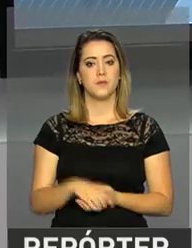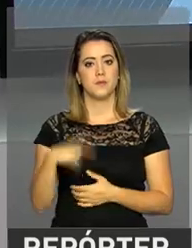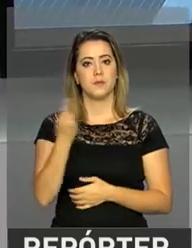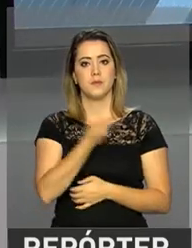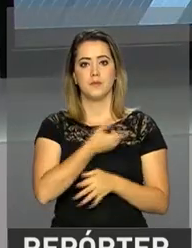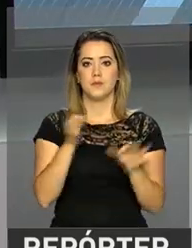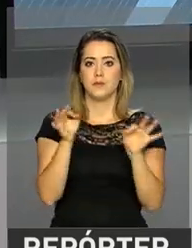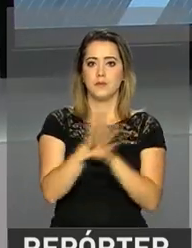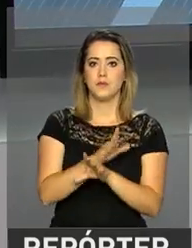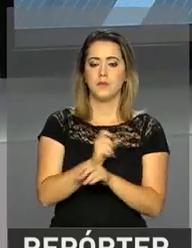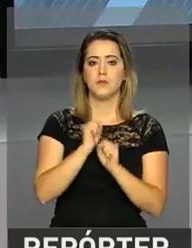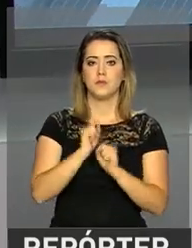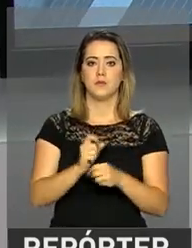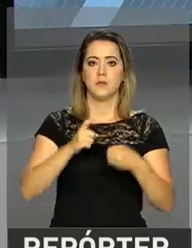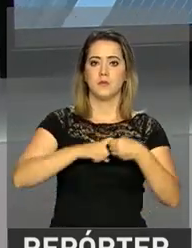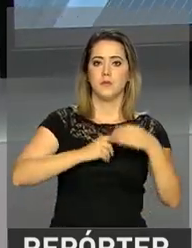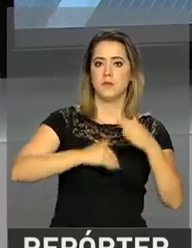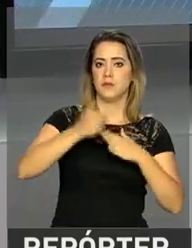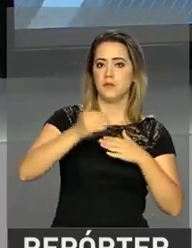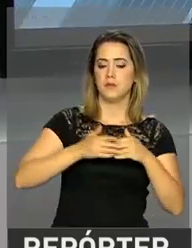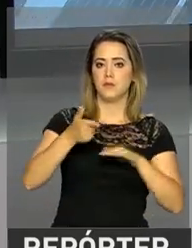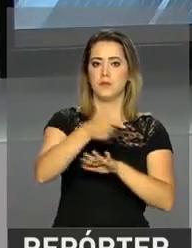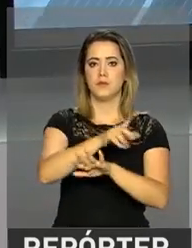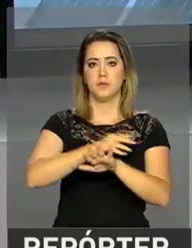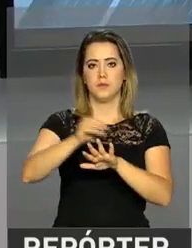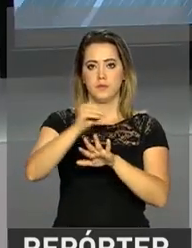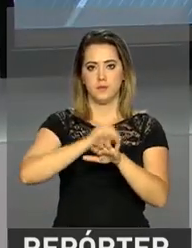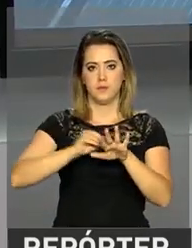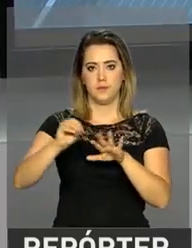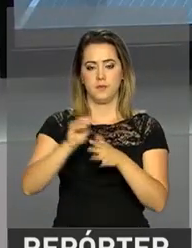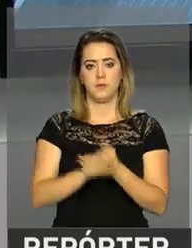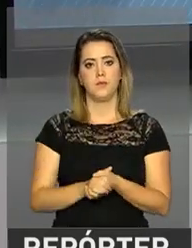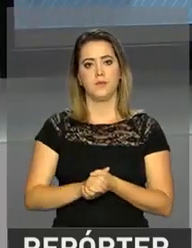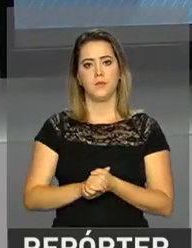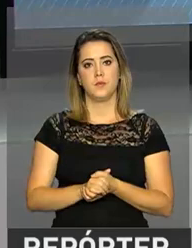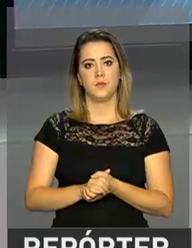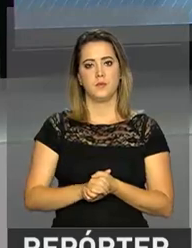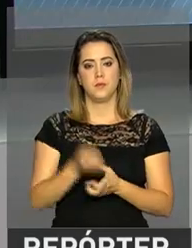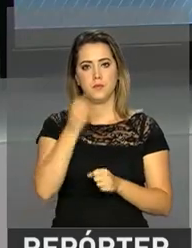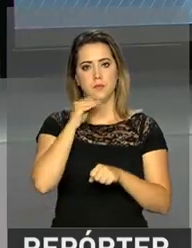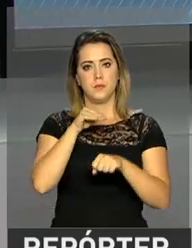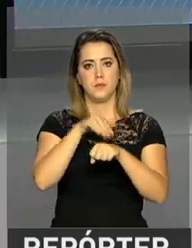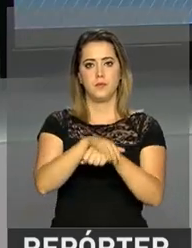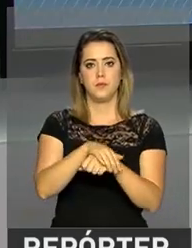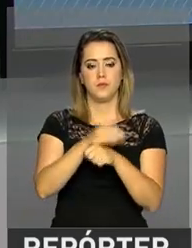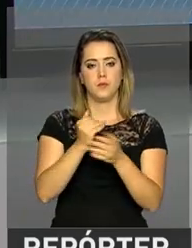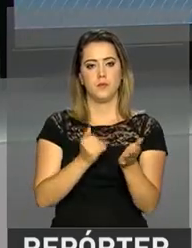Nós ficamos por aqui, voltamos a qualquer momento com outras informações.